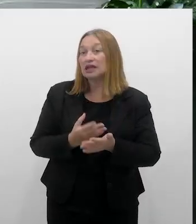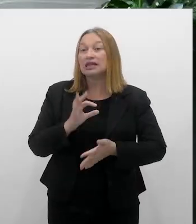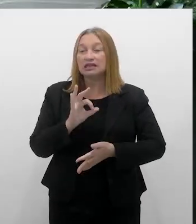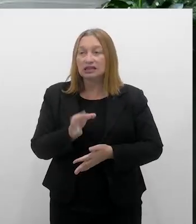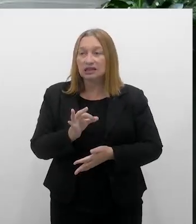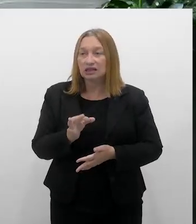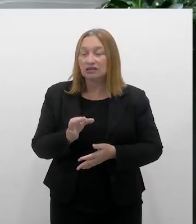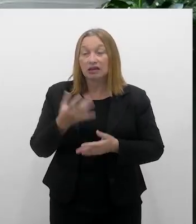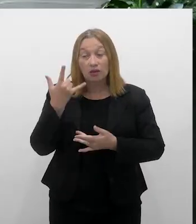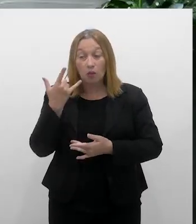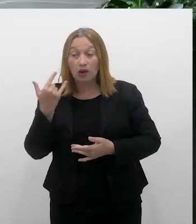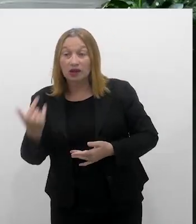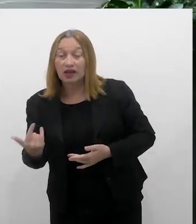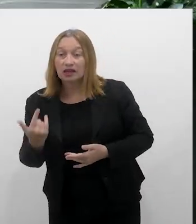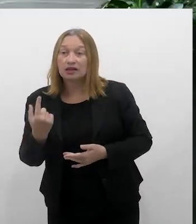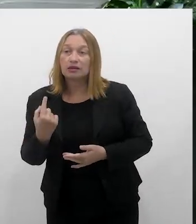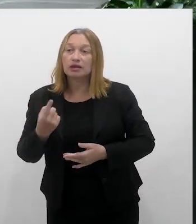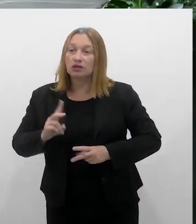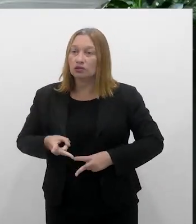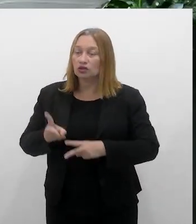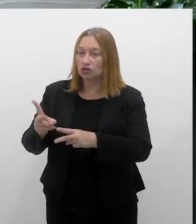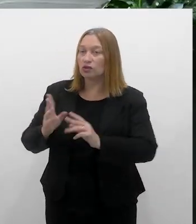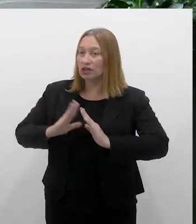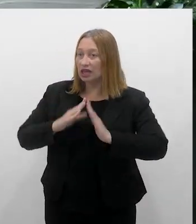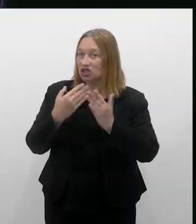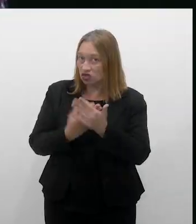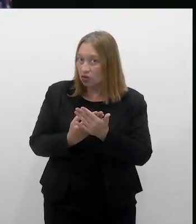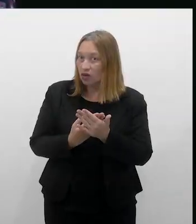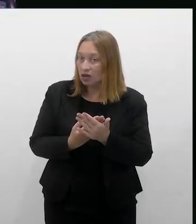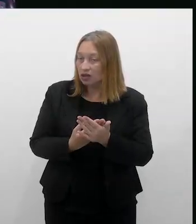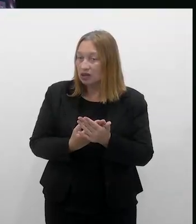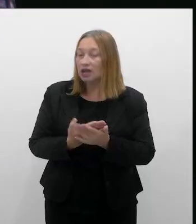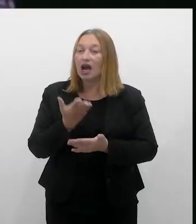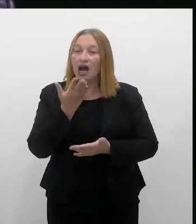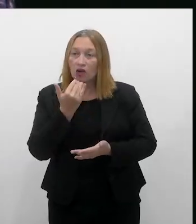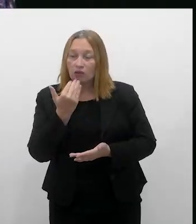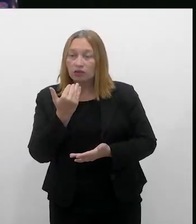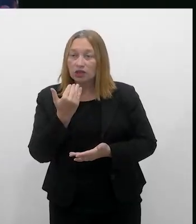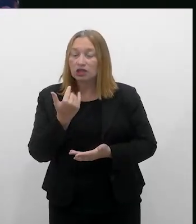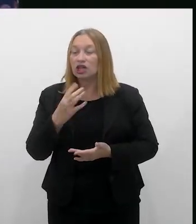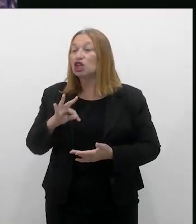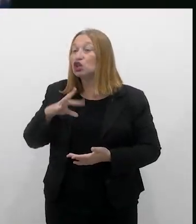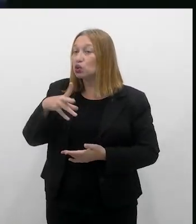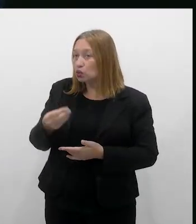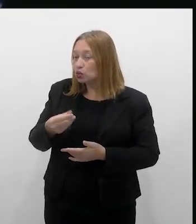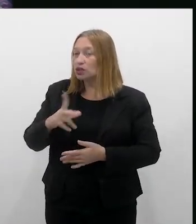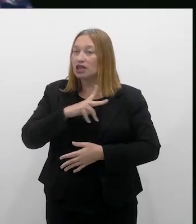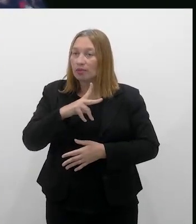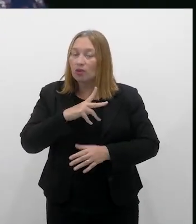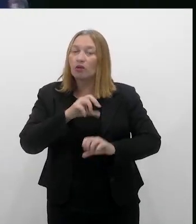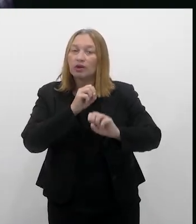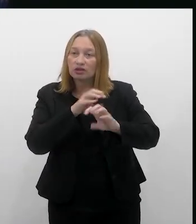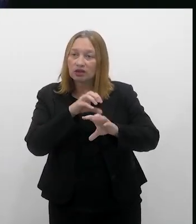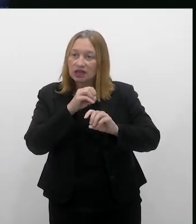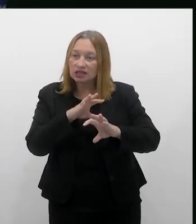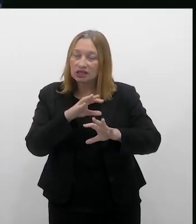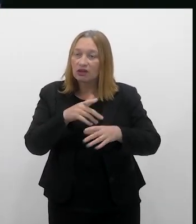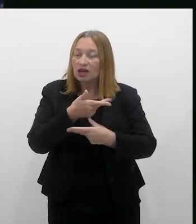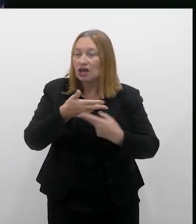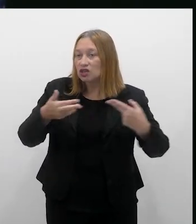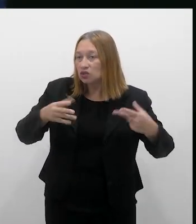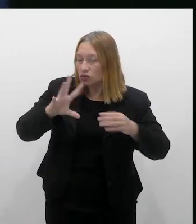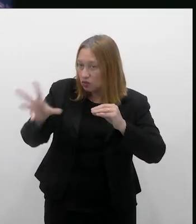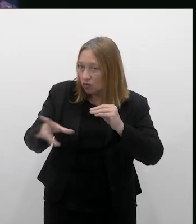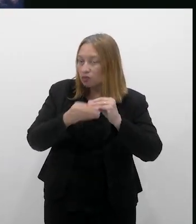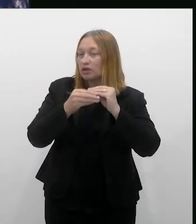meninos. Acaba sendo, de uma certa forma, até um atrativo para ele se manter na escola, né? A alimentação e tudo isso que a própria educação,